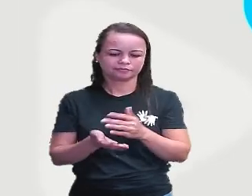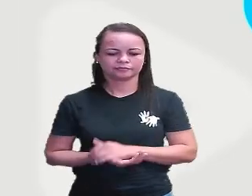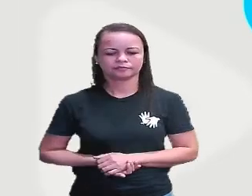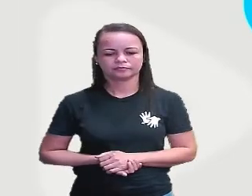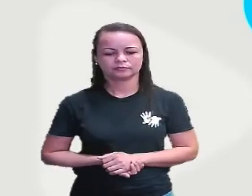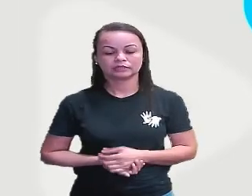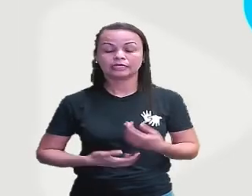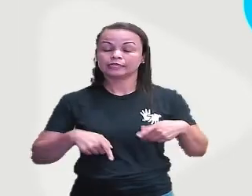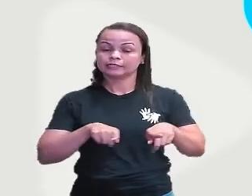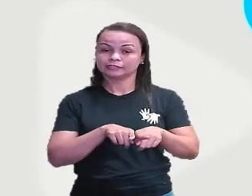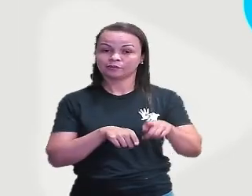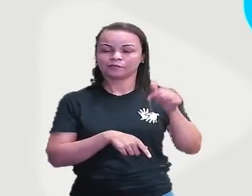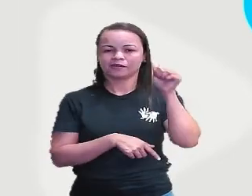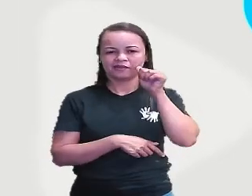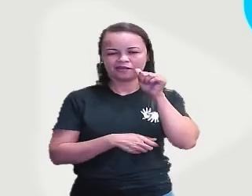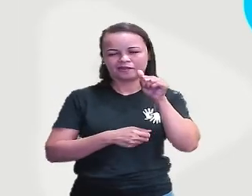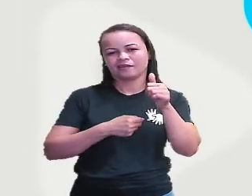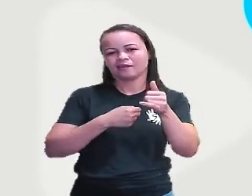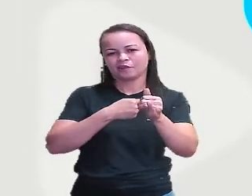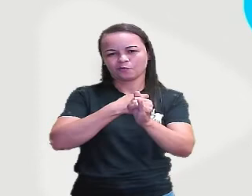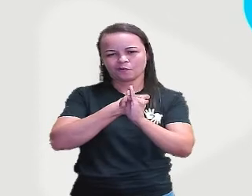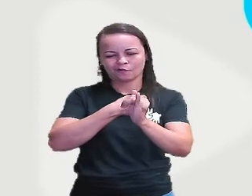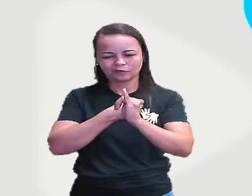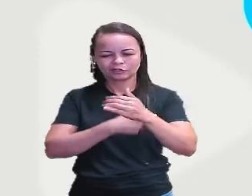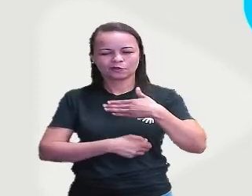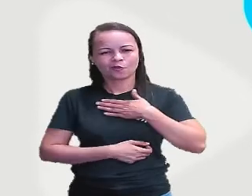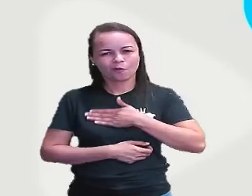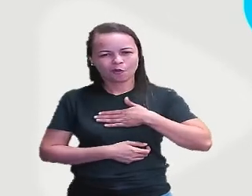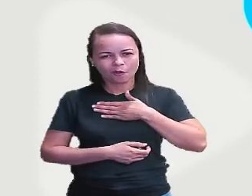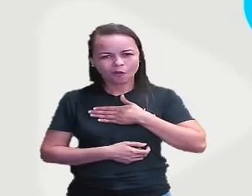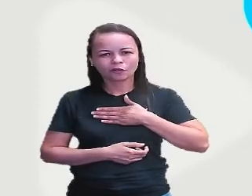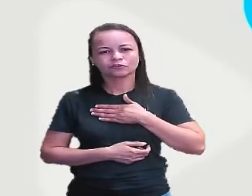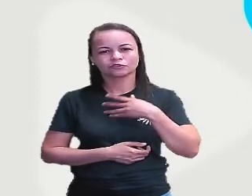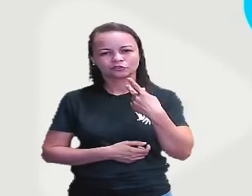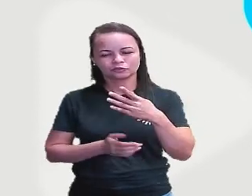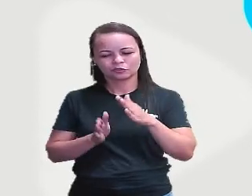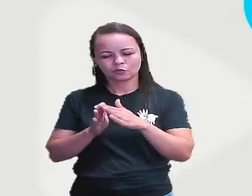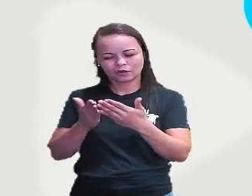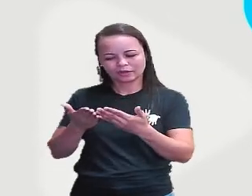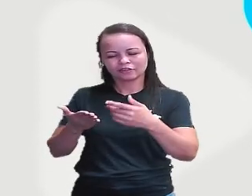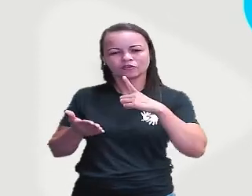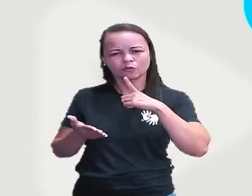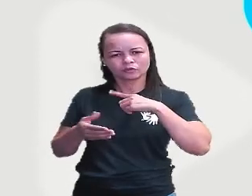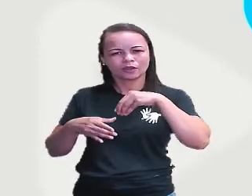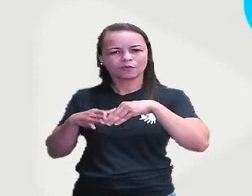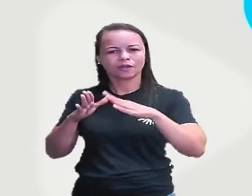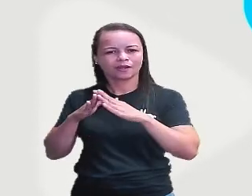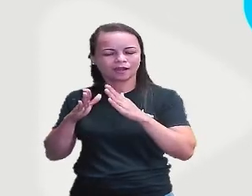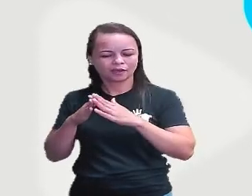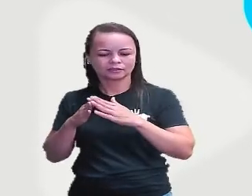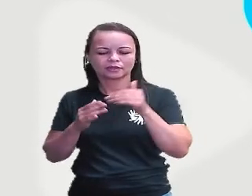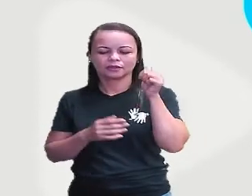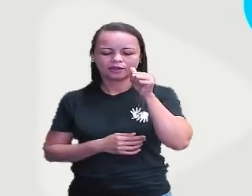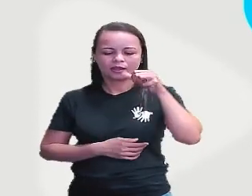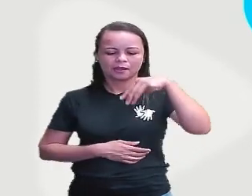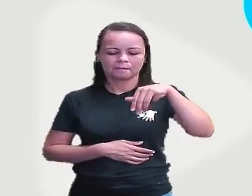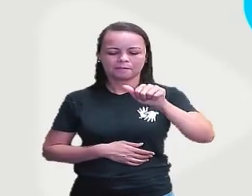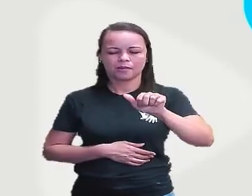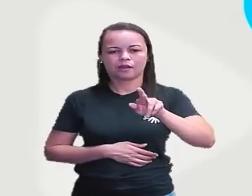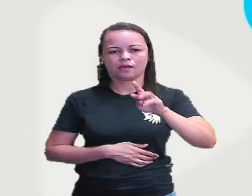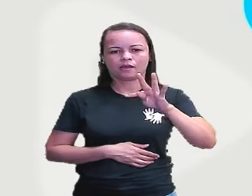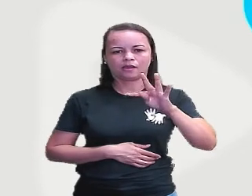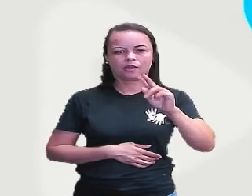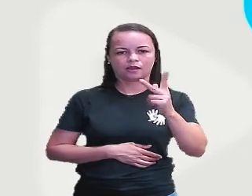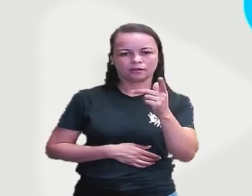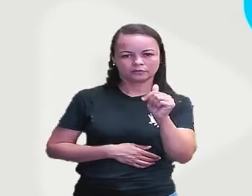Aí eu trouxe aqui uma cronista que eu gosto muito, tem alguns livros dela em casa também, que é a Marta Medeiros. Ela também está